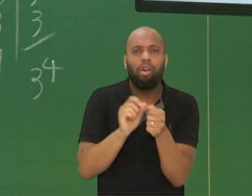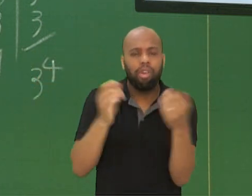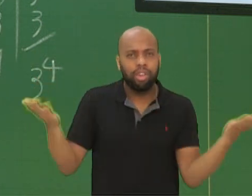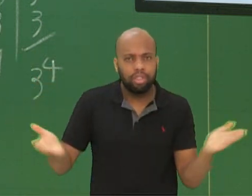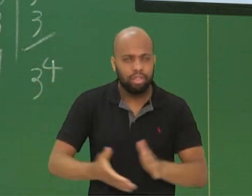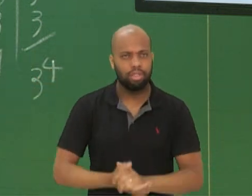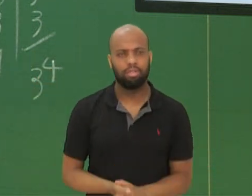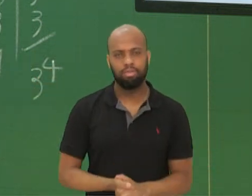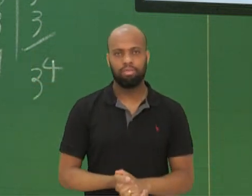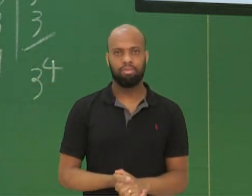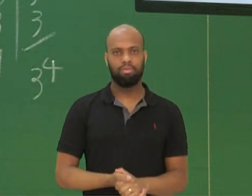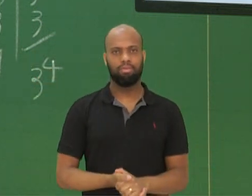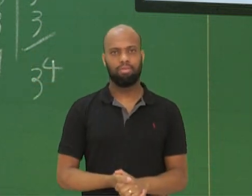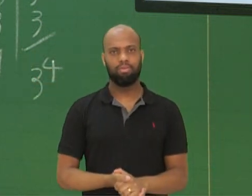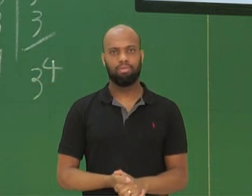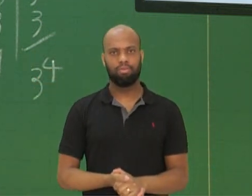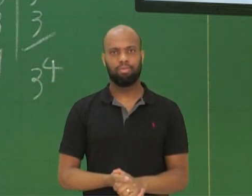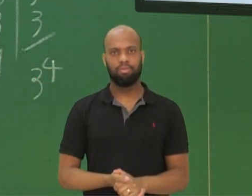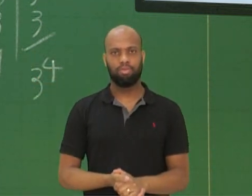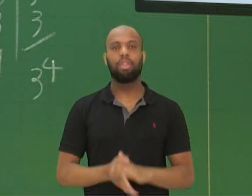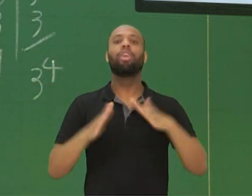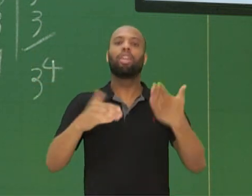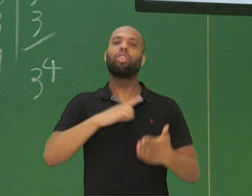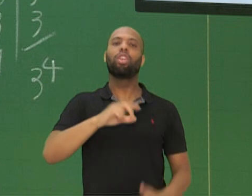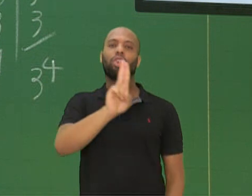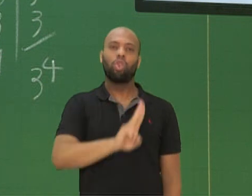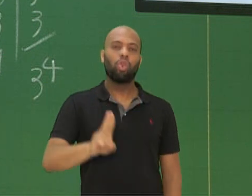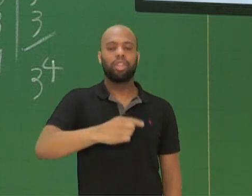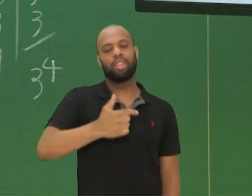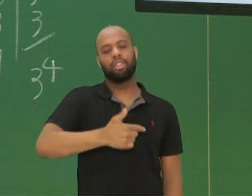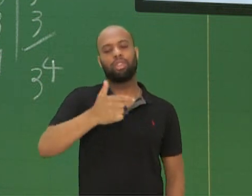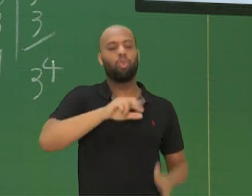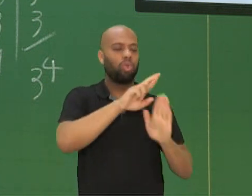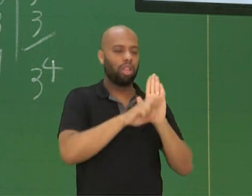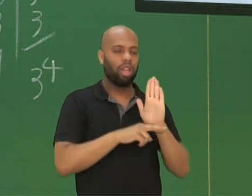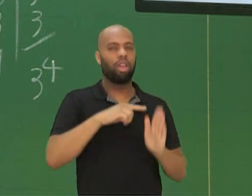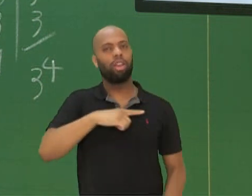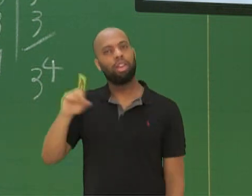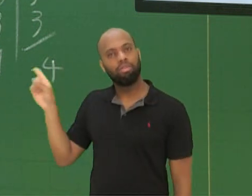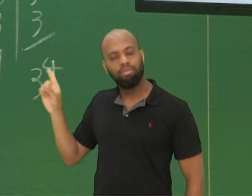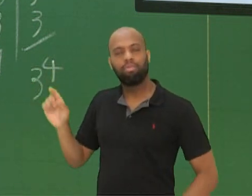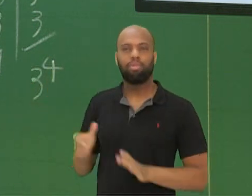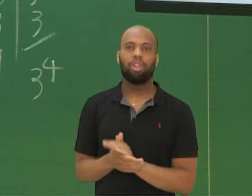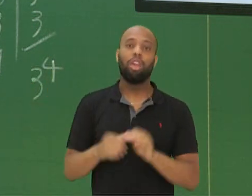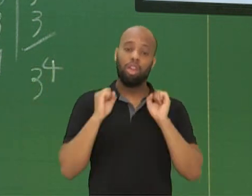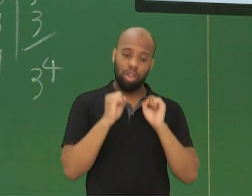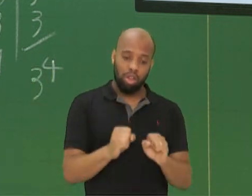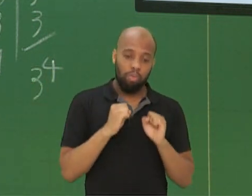fração de base. B sobre A elevado a N.